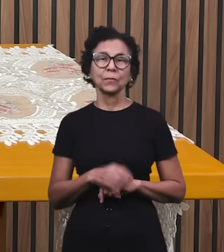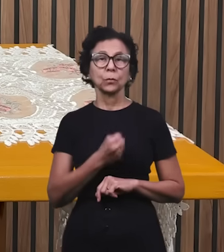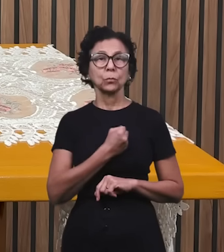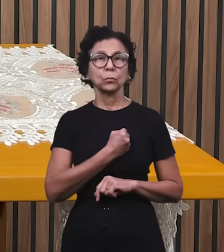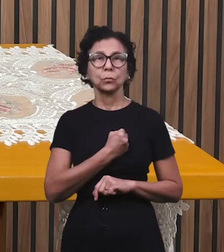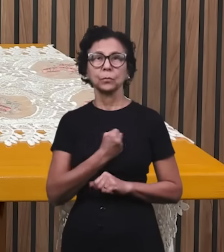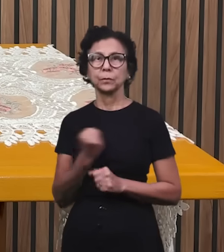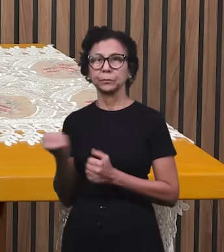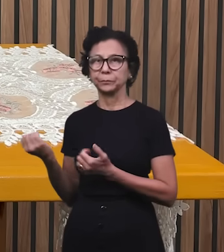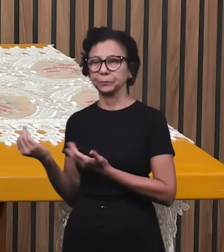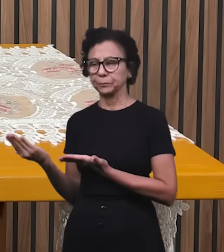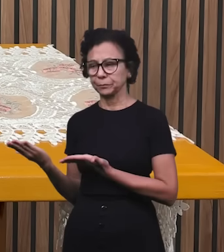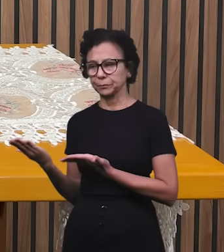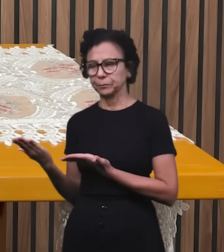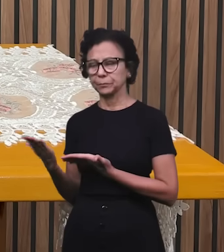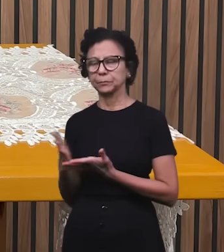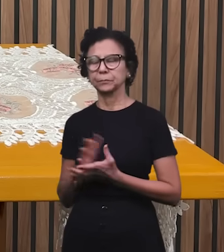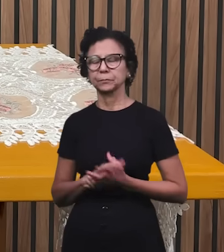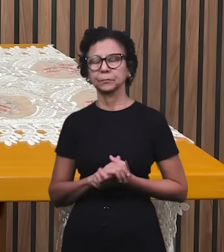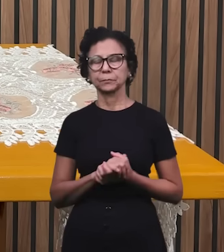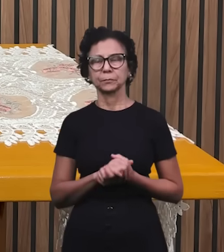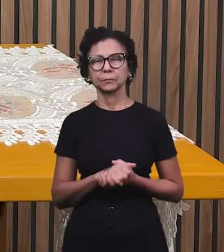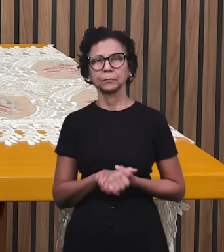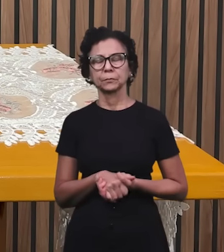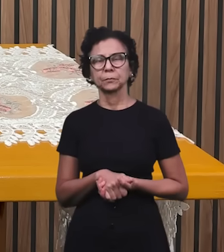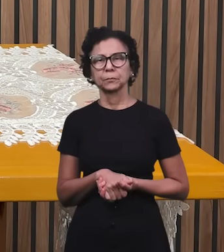do 0800